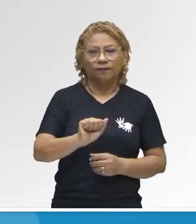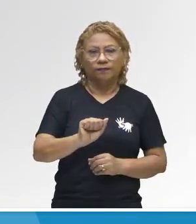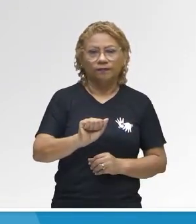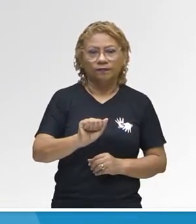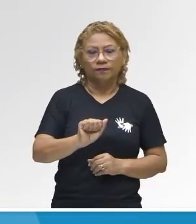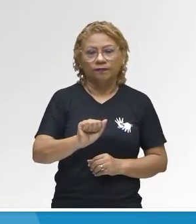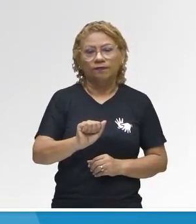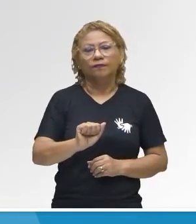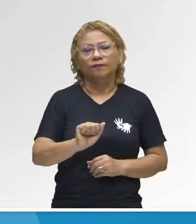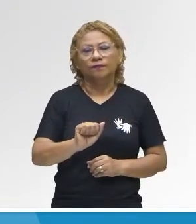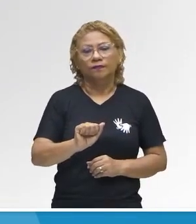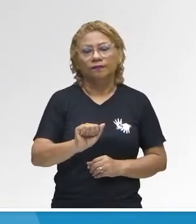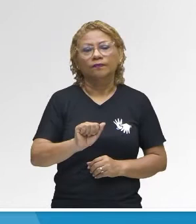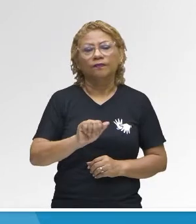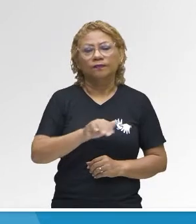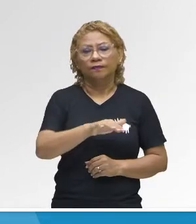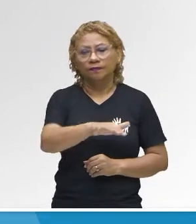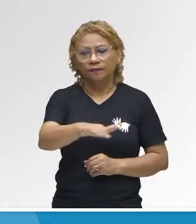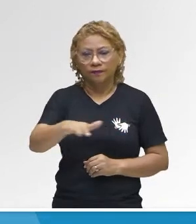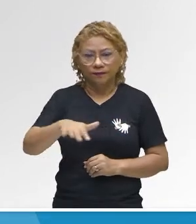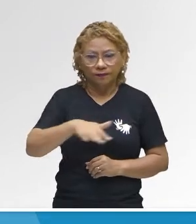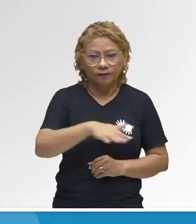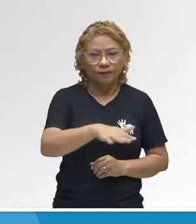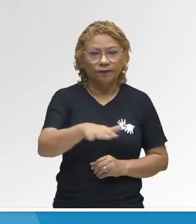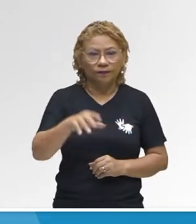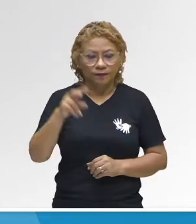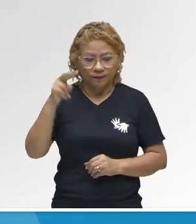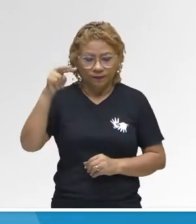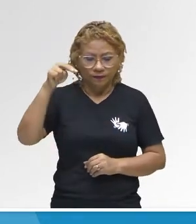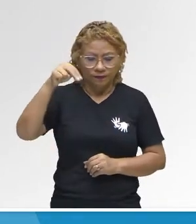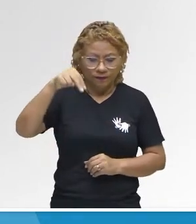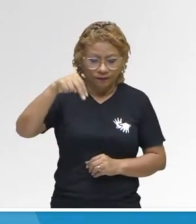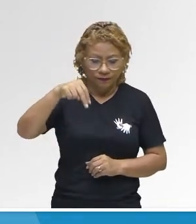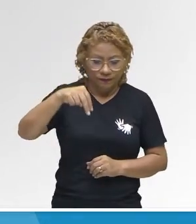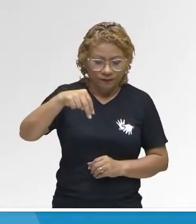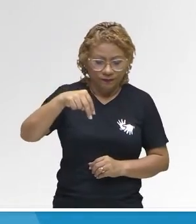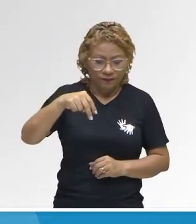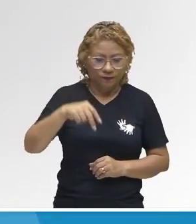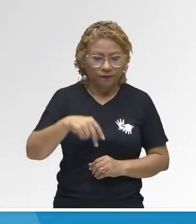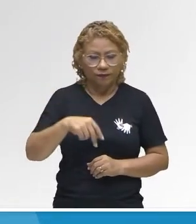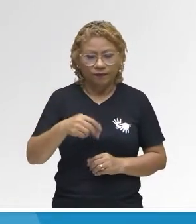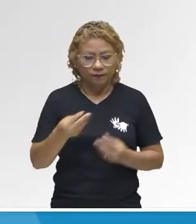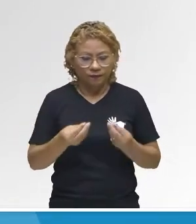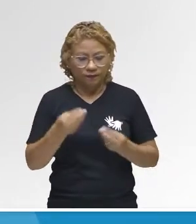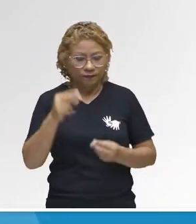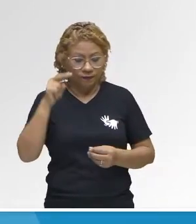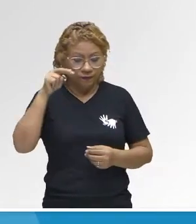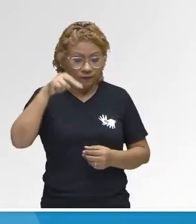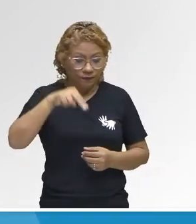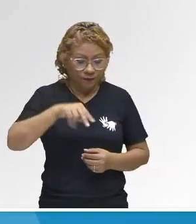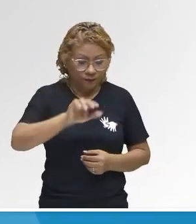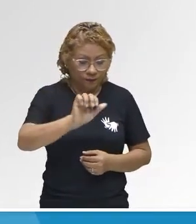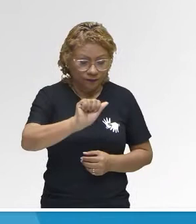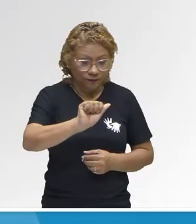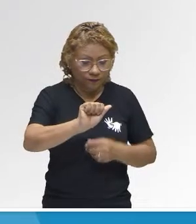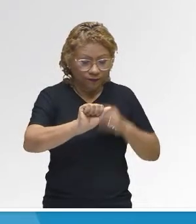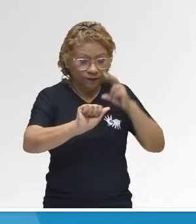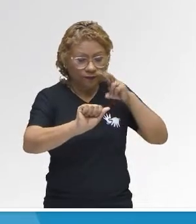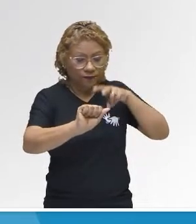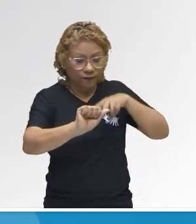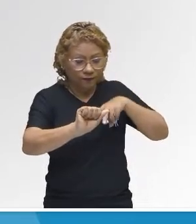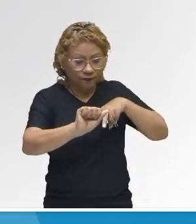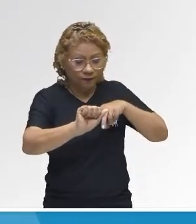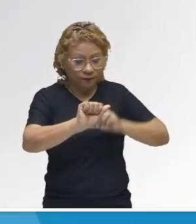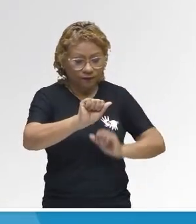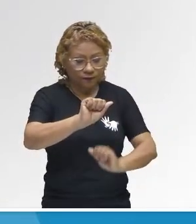ponto, em cima desse ponto você tem o observador que está observando de cima para baixo. O que esse observador ele vai ver no